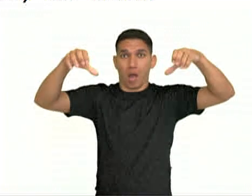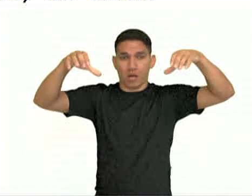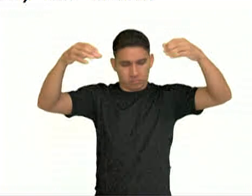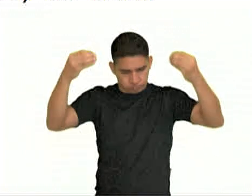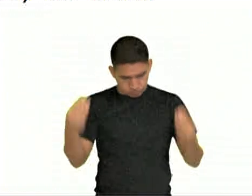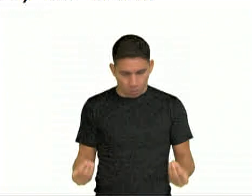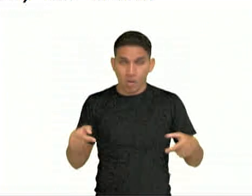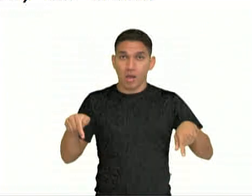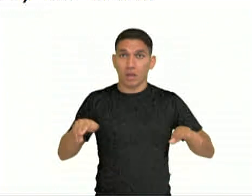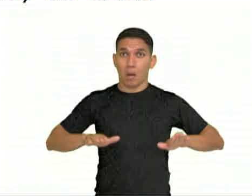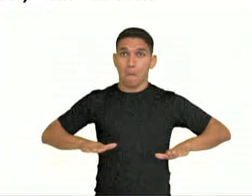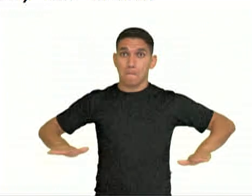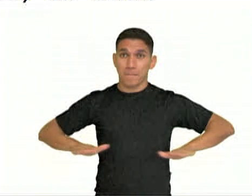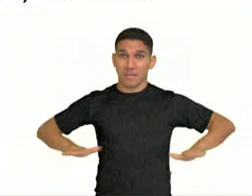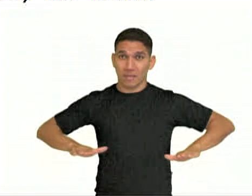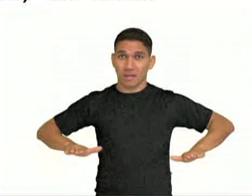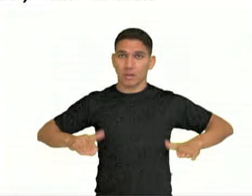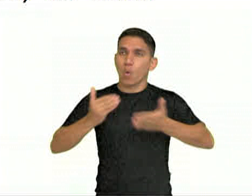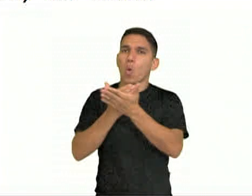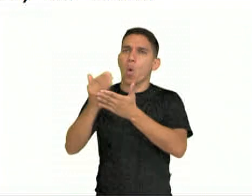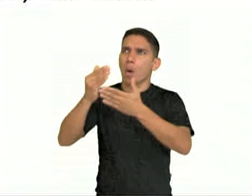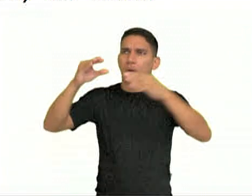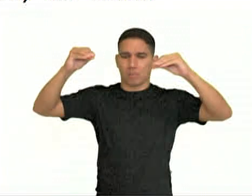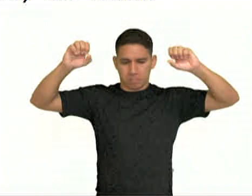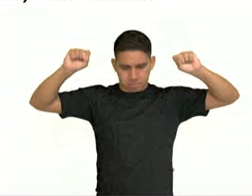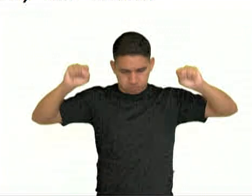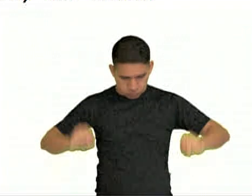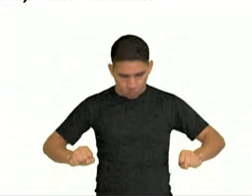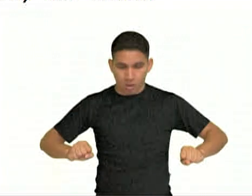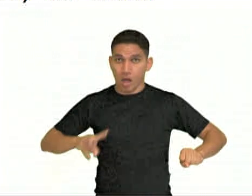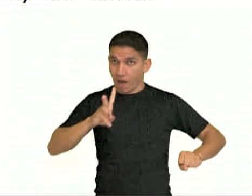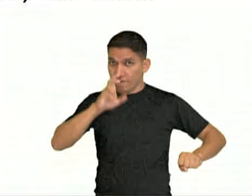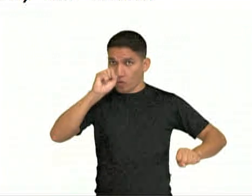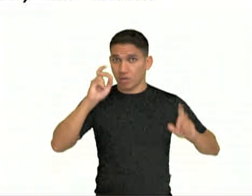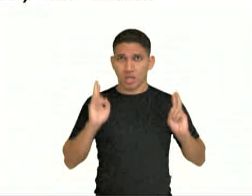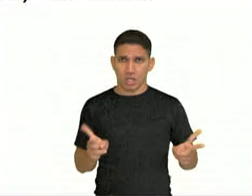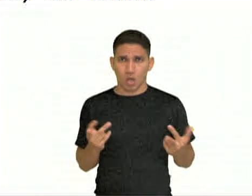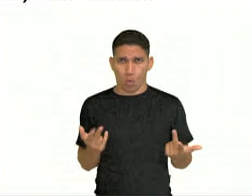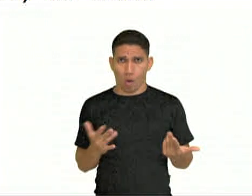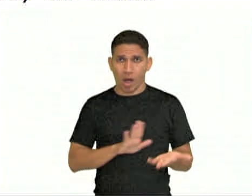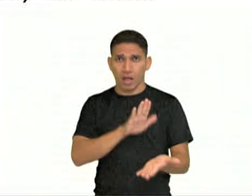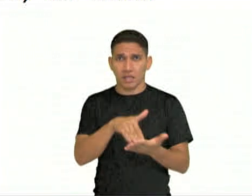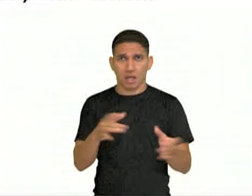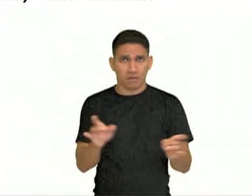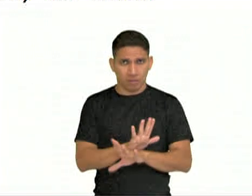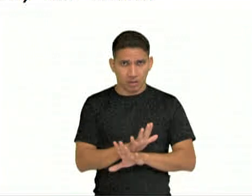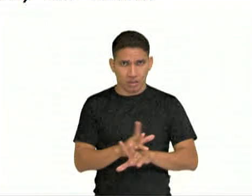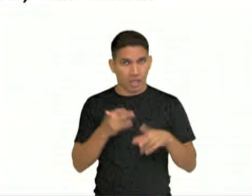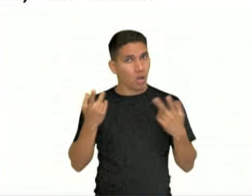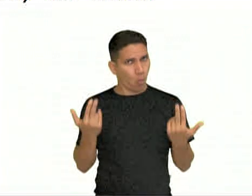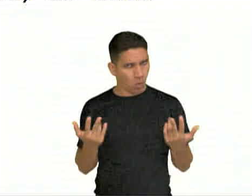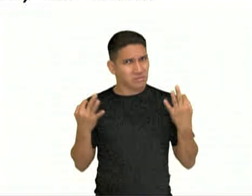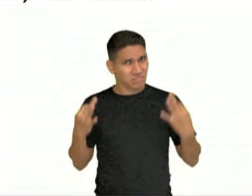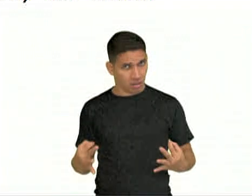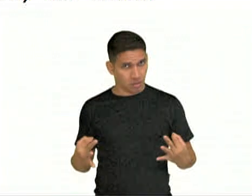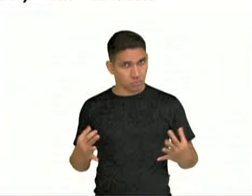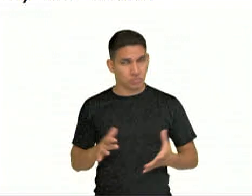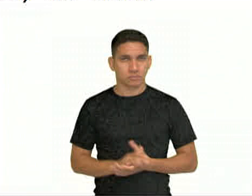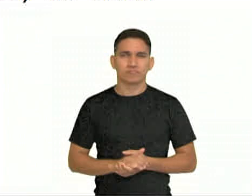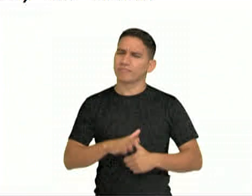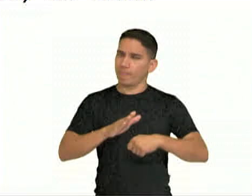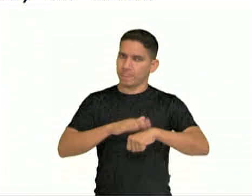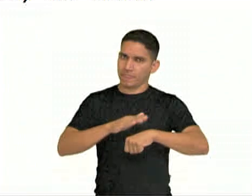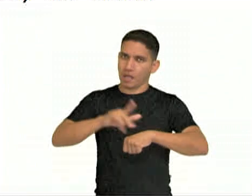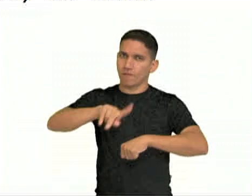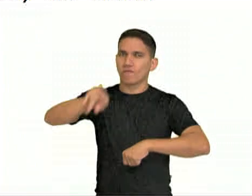piso desde o início da colisão até o seu término. Será que está certo? Eu vou dar um